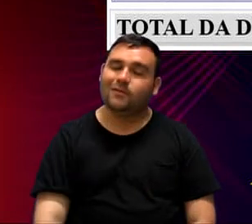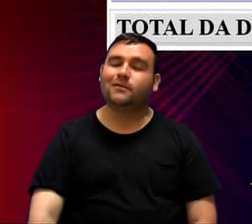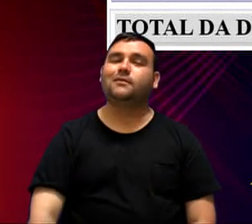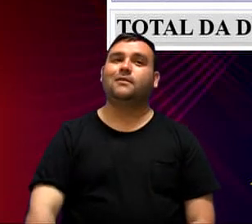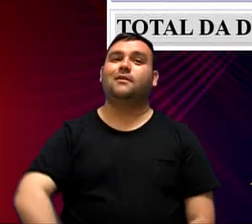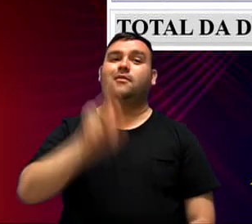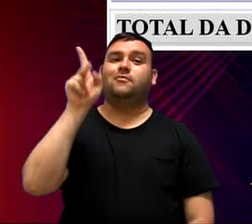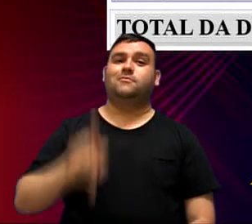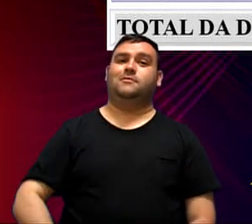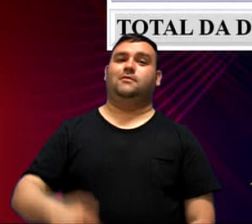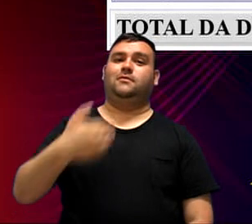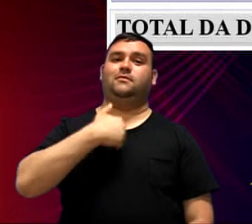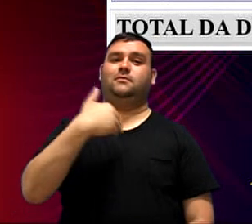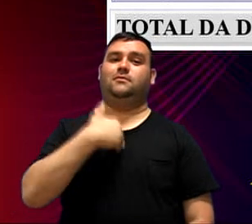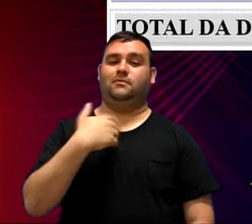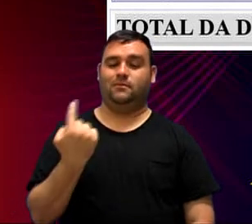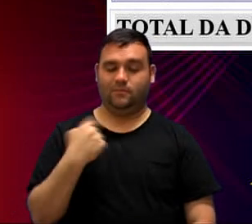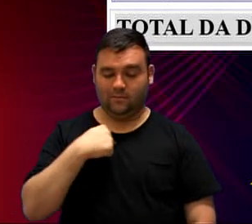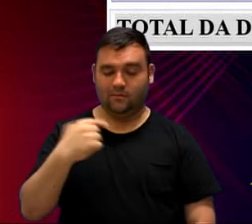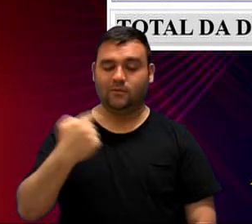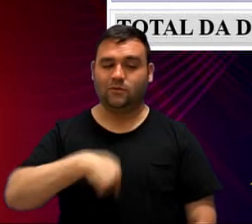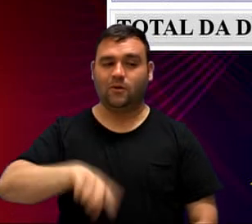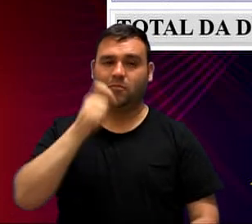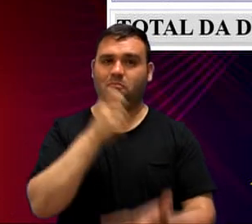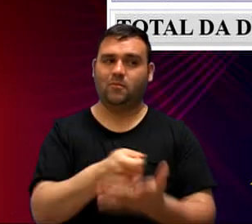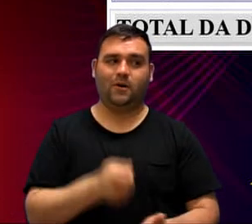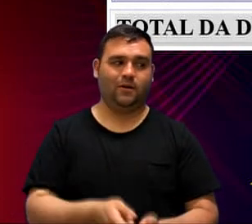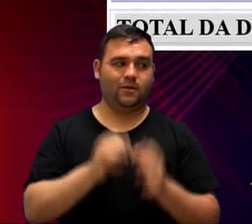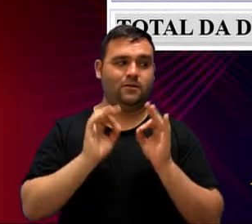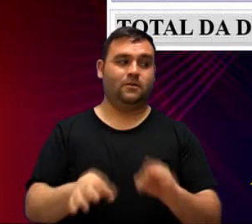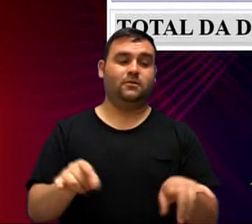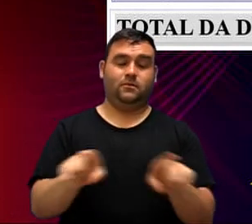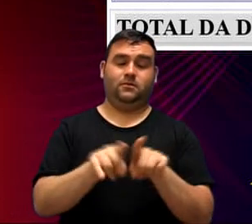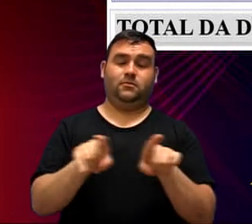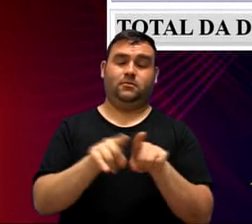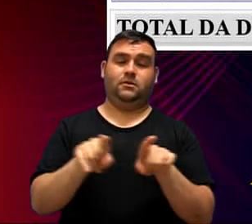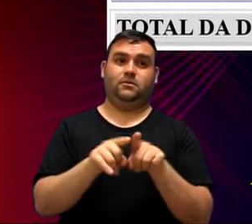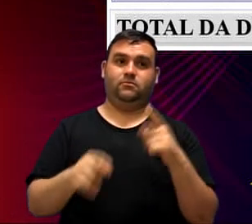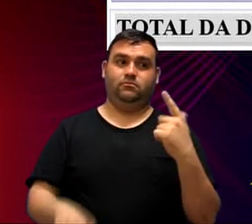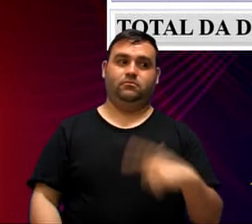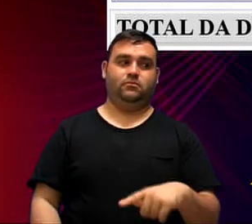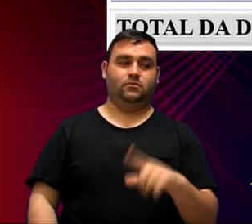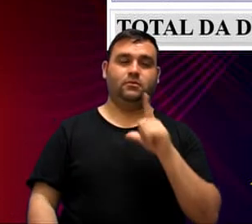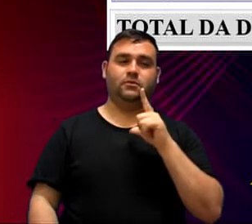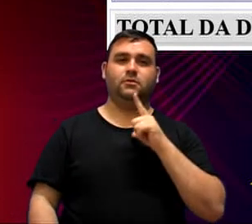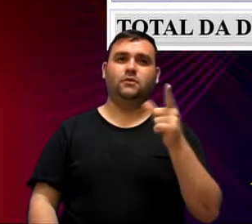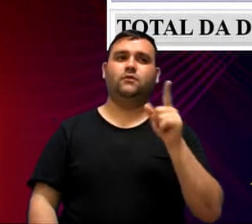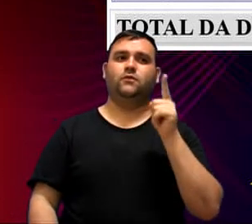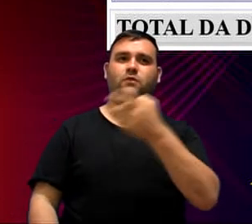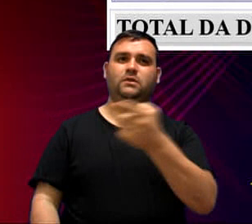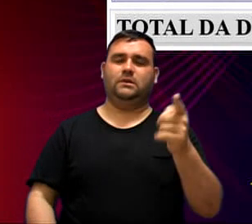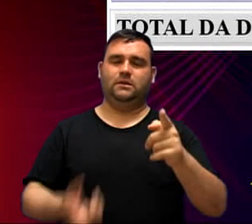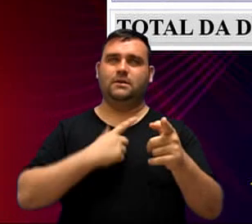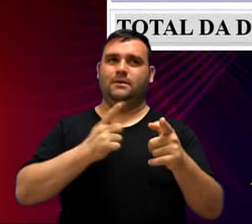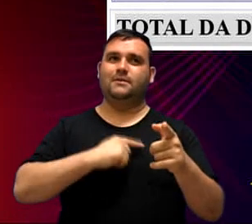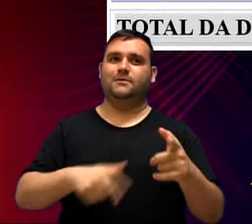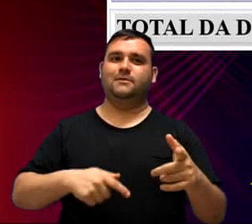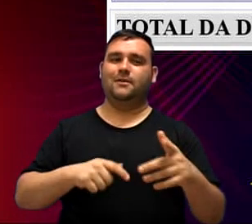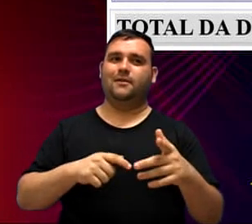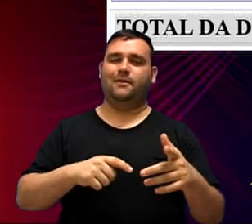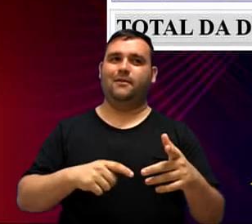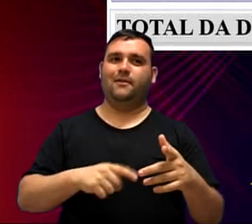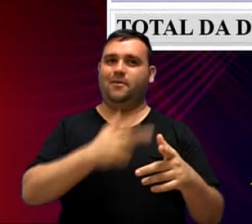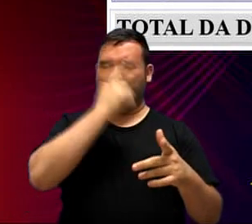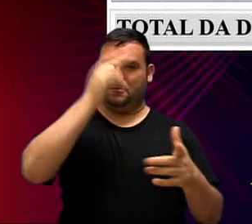O presidente era eu. Nós pagamos tudo certinho. Aliás, vocês levaram uma chumbada achando